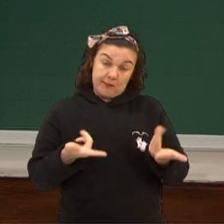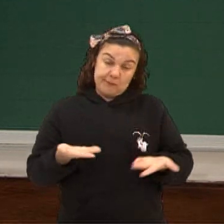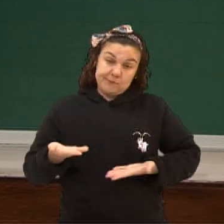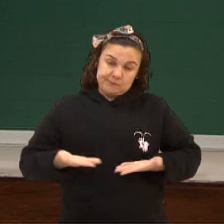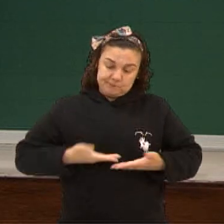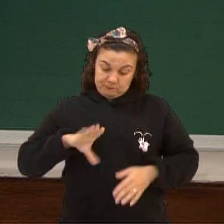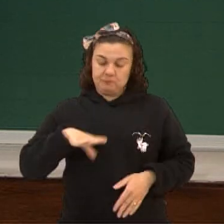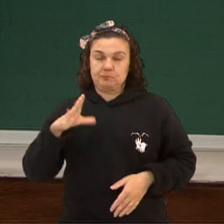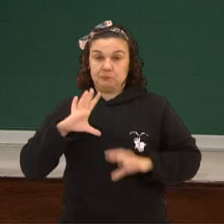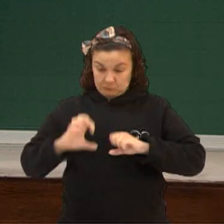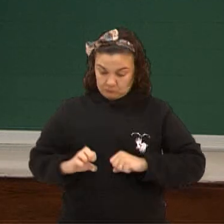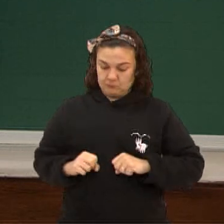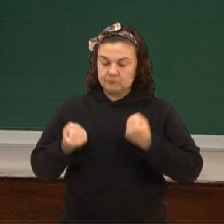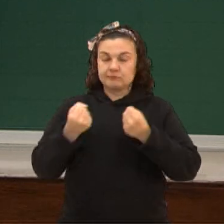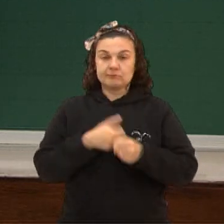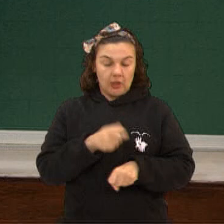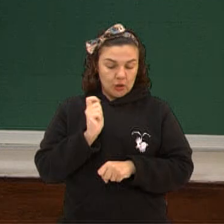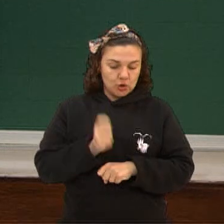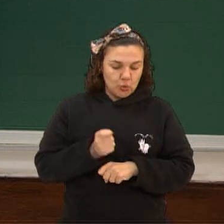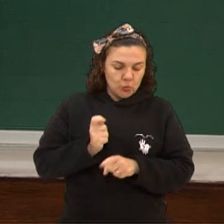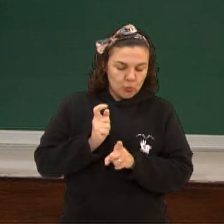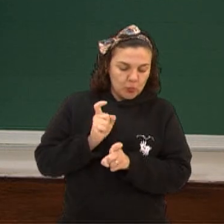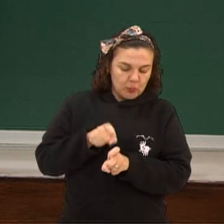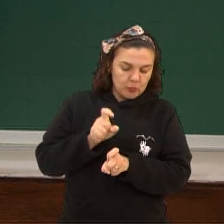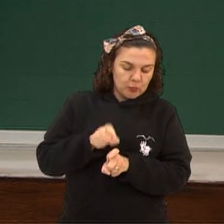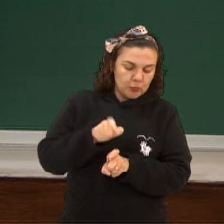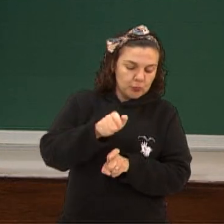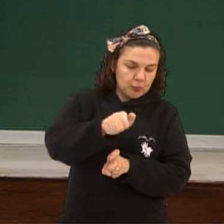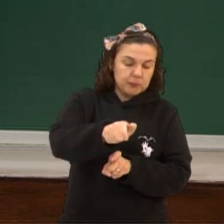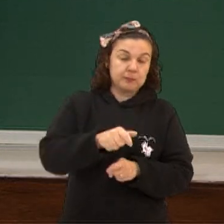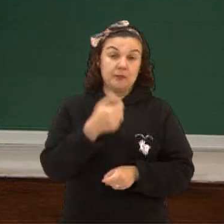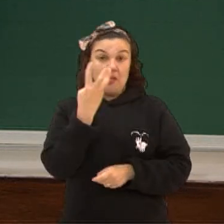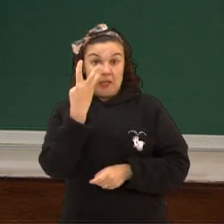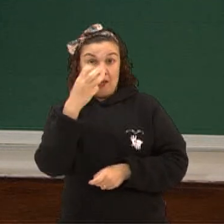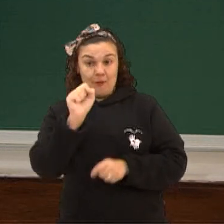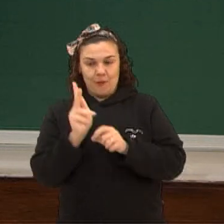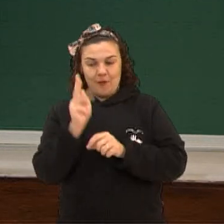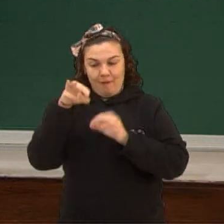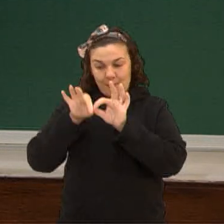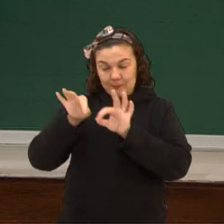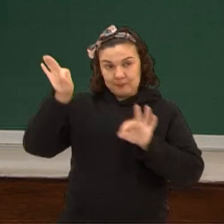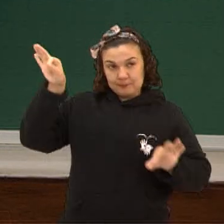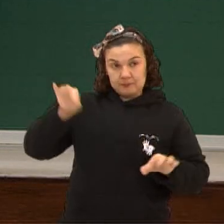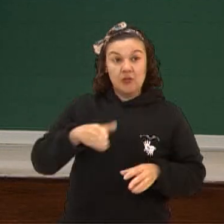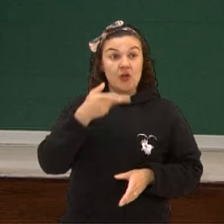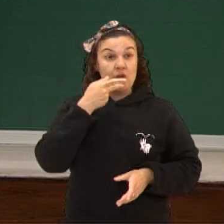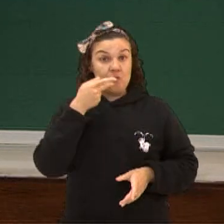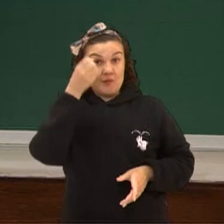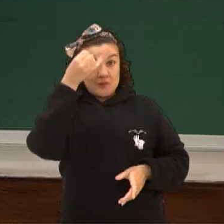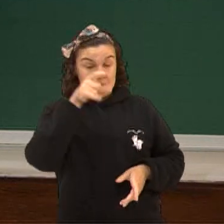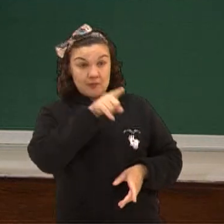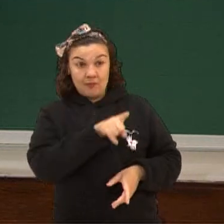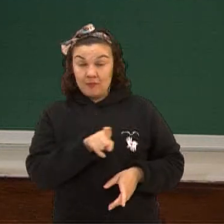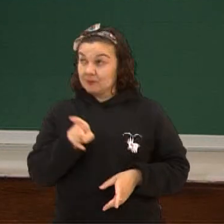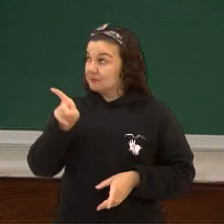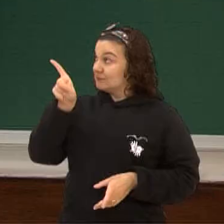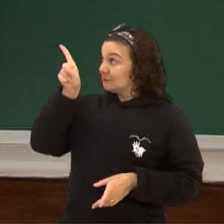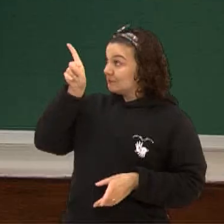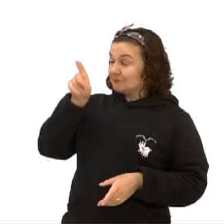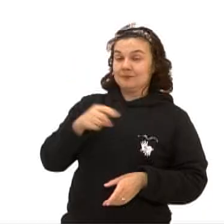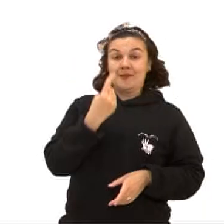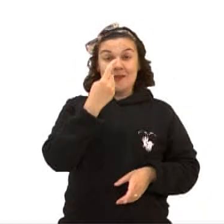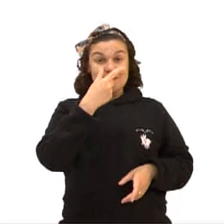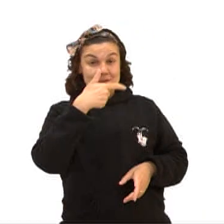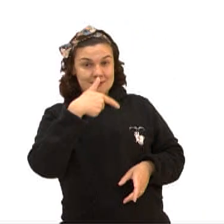né, corajosos que construíram essa adutora de 38 quilômetros. Aquelas 17 caixas culminam aqui, o encontro